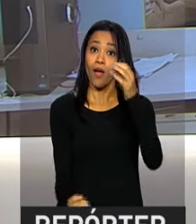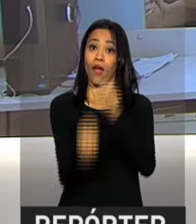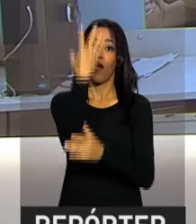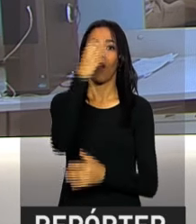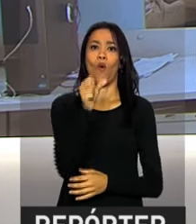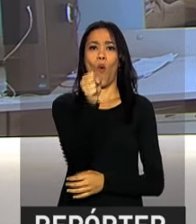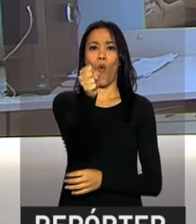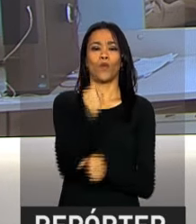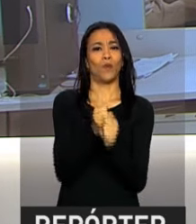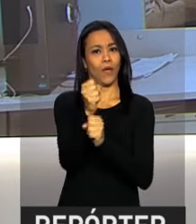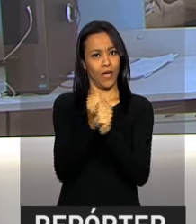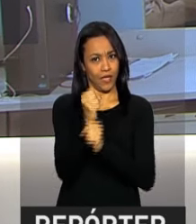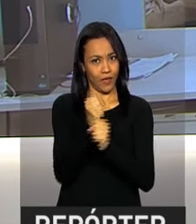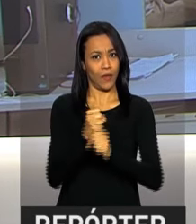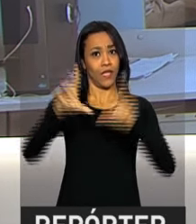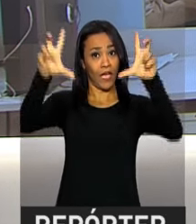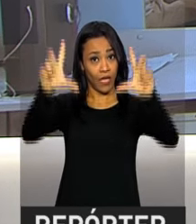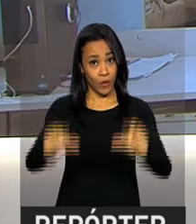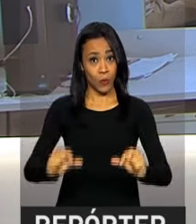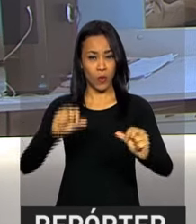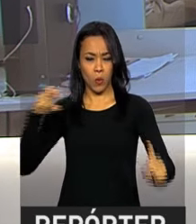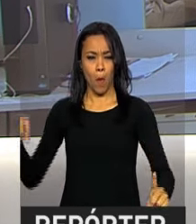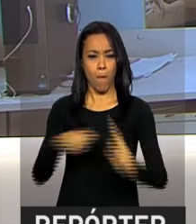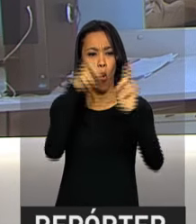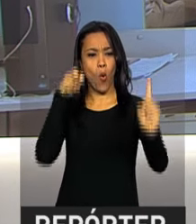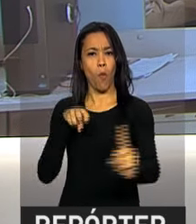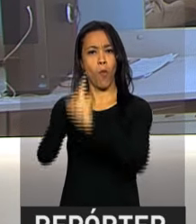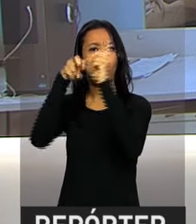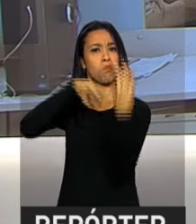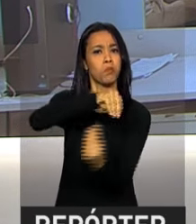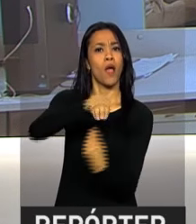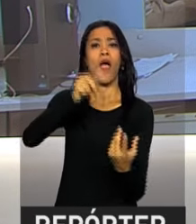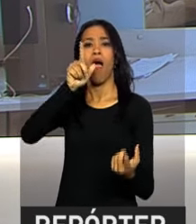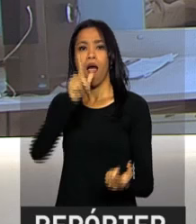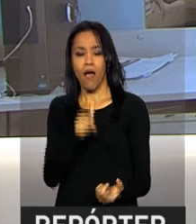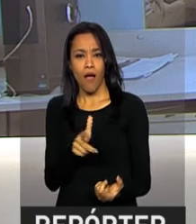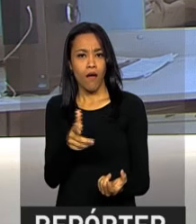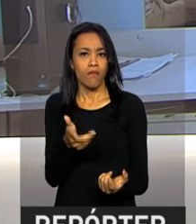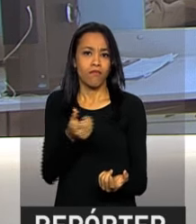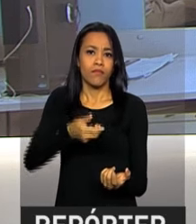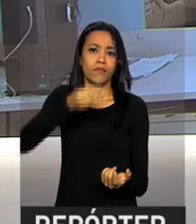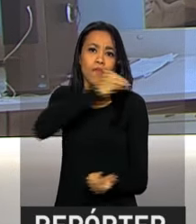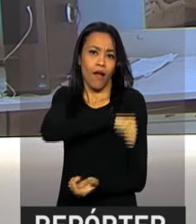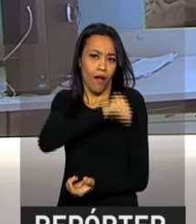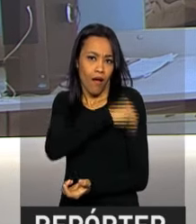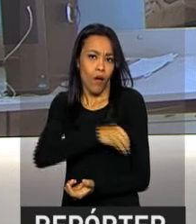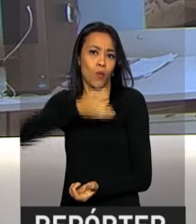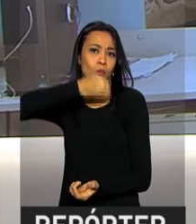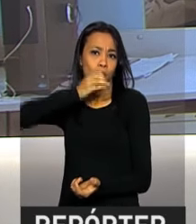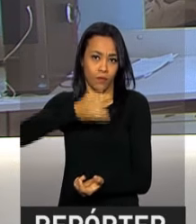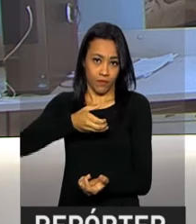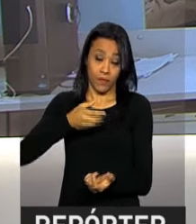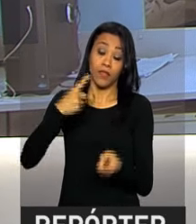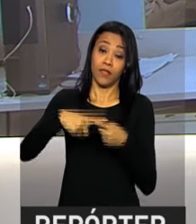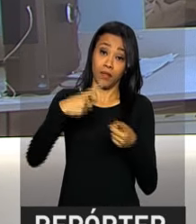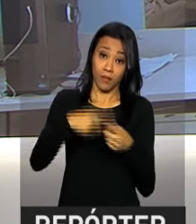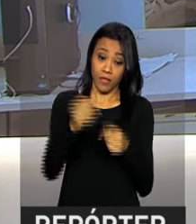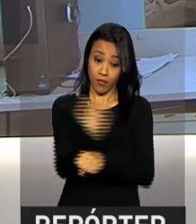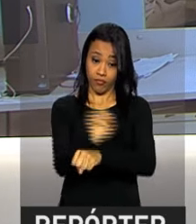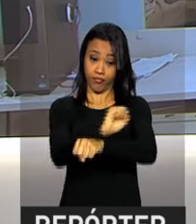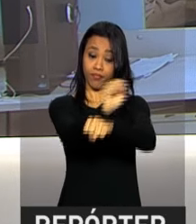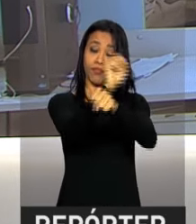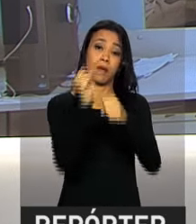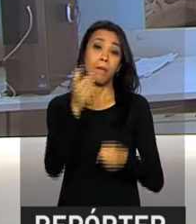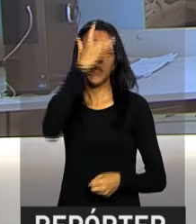estudos revelam a redução de acidentes causados pela mistura álcool e direção. Segundo o Ministério da Saúde, o percentual de adultos